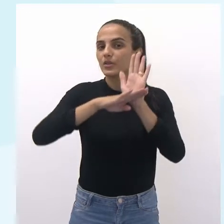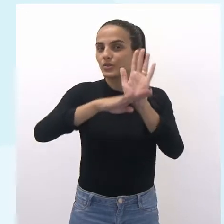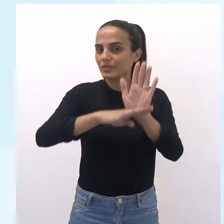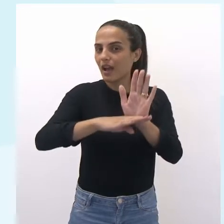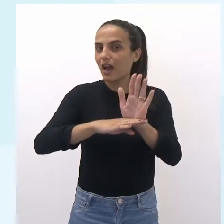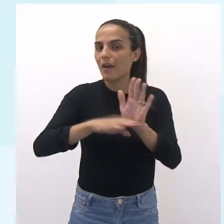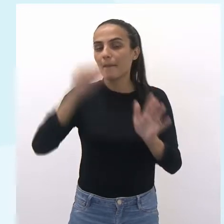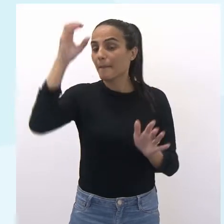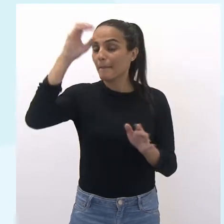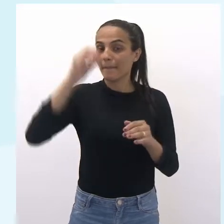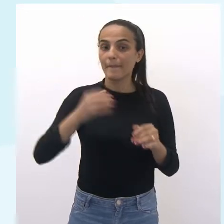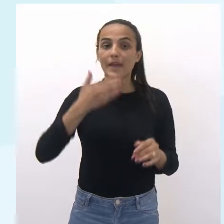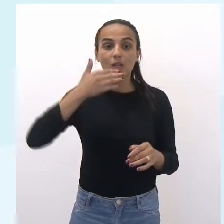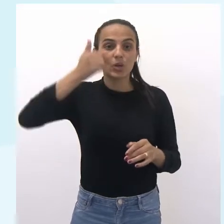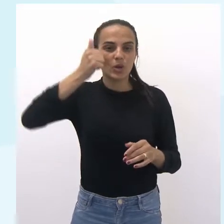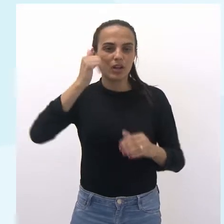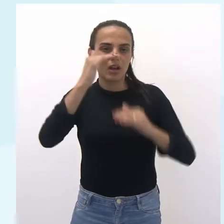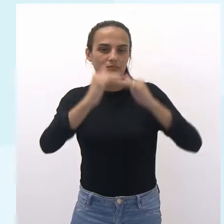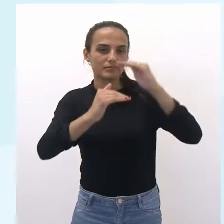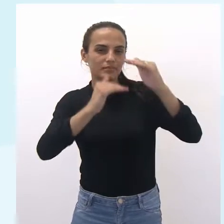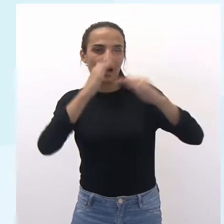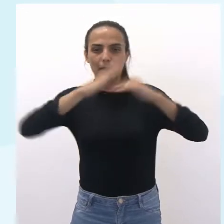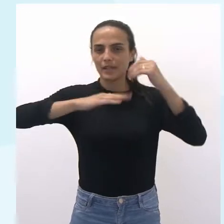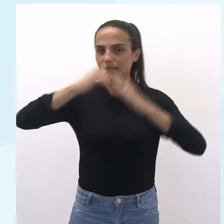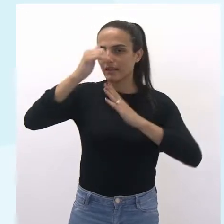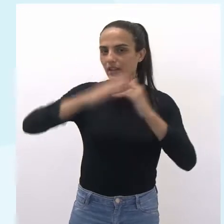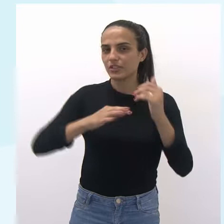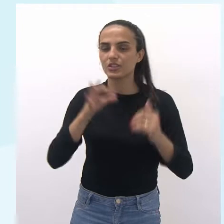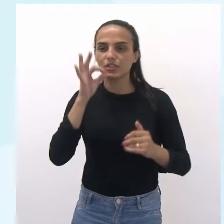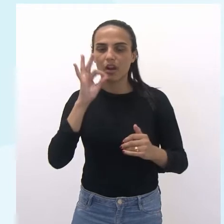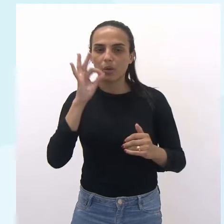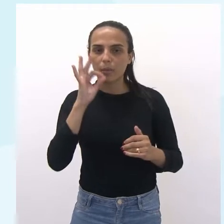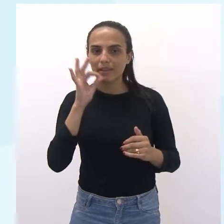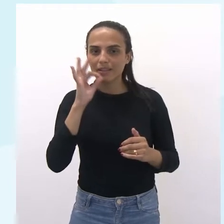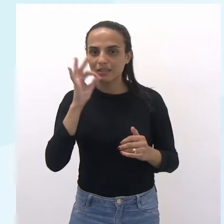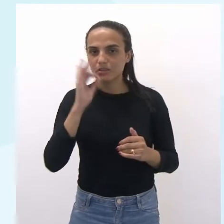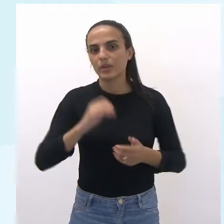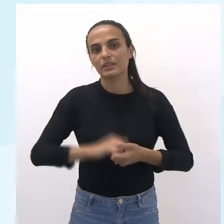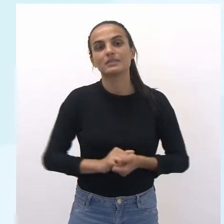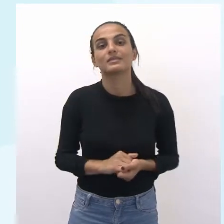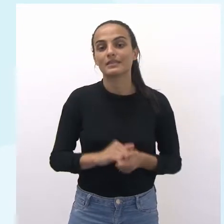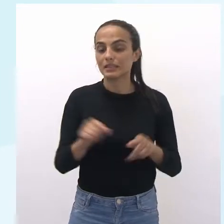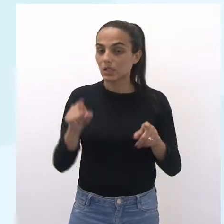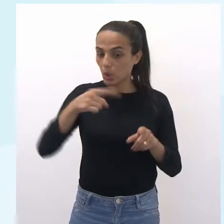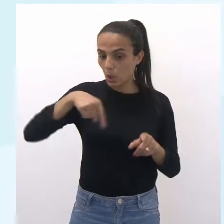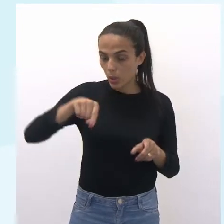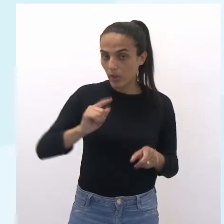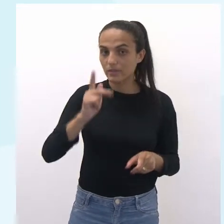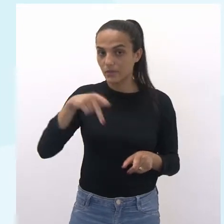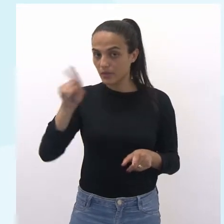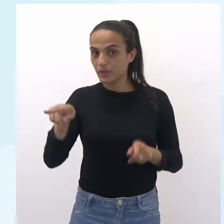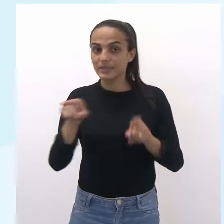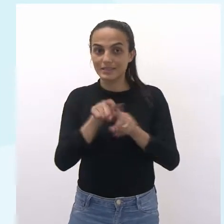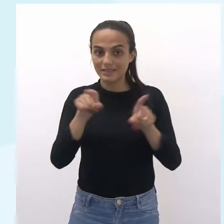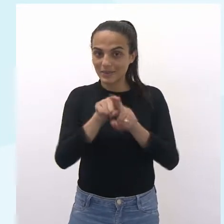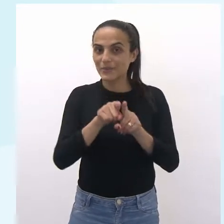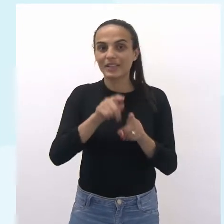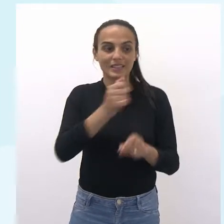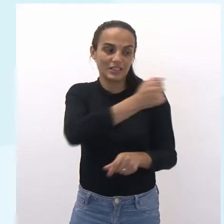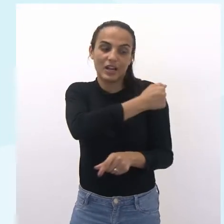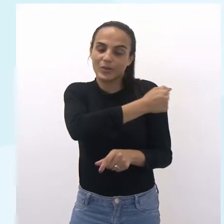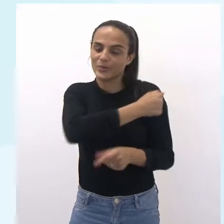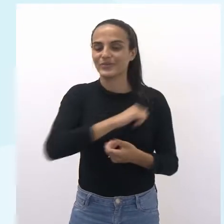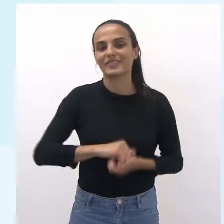de argumentação, tanto a nossa, enquanto educadores, quanto dos nossos estudantes, né? Quem já assistiu o